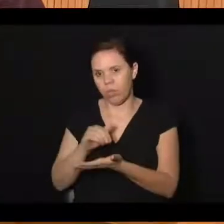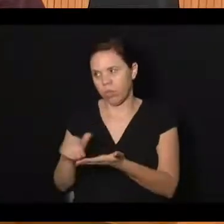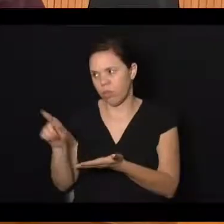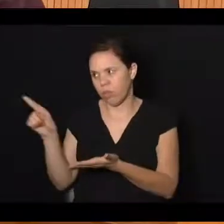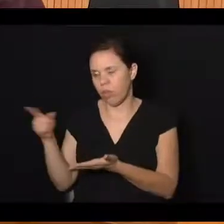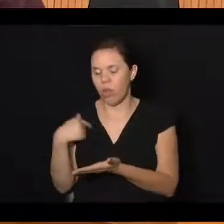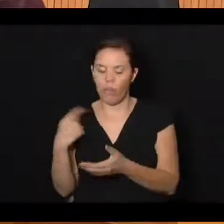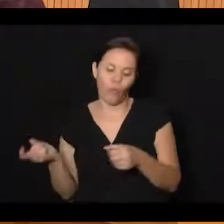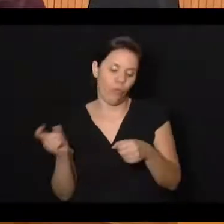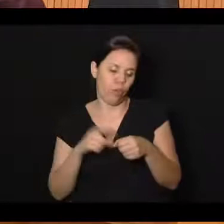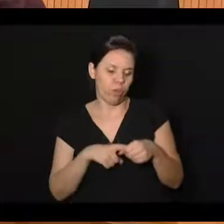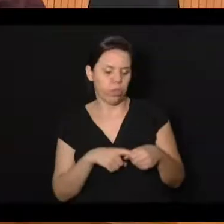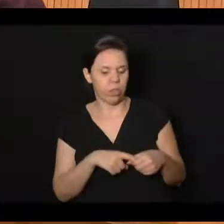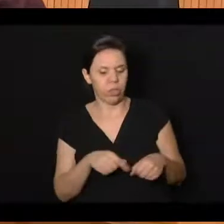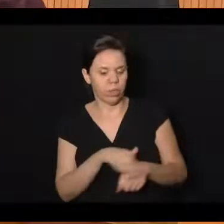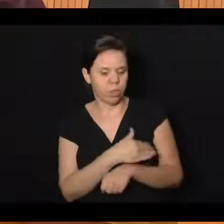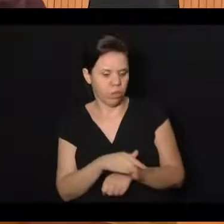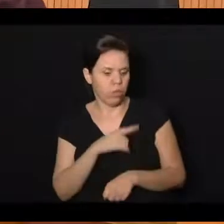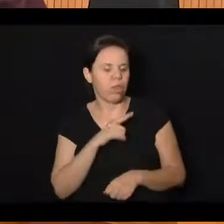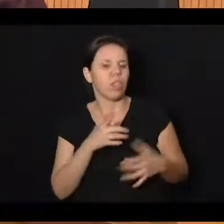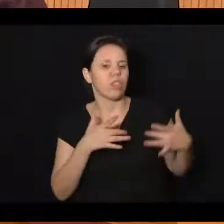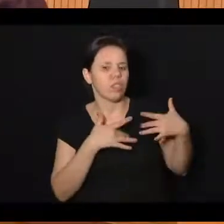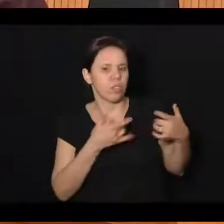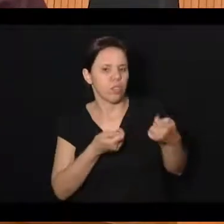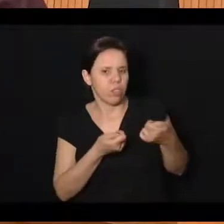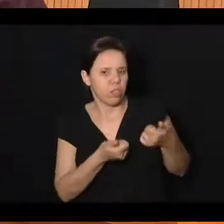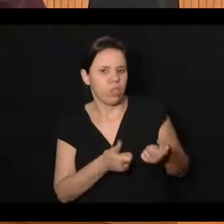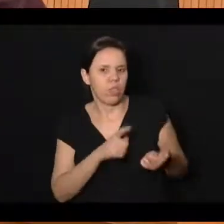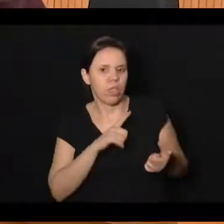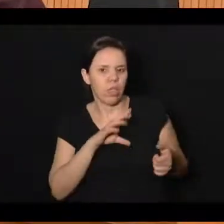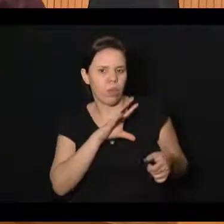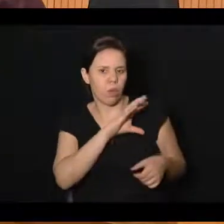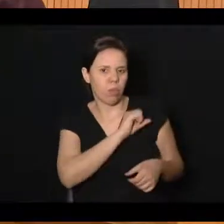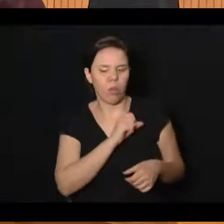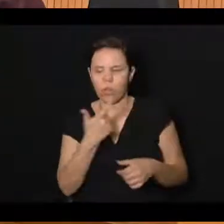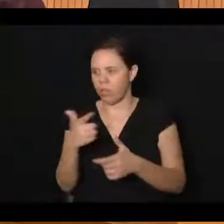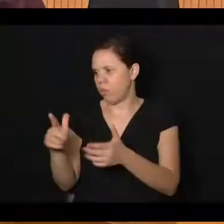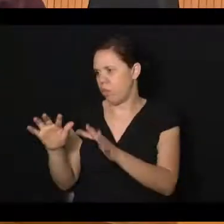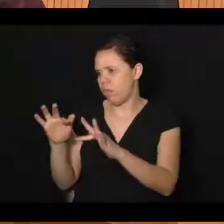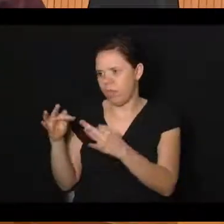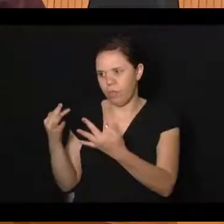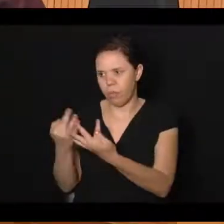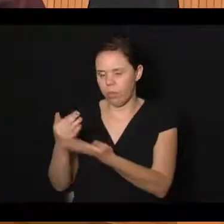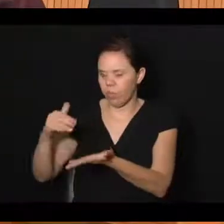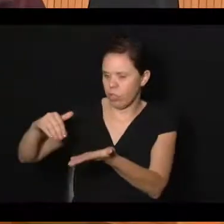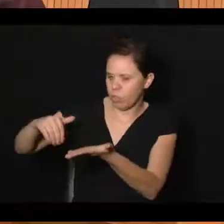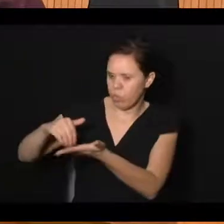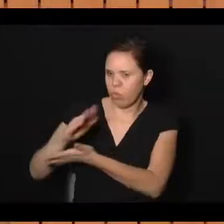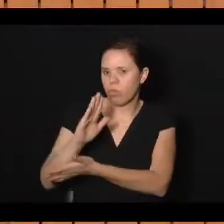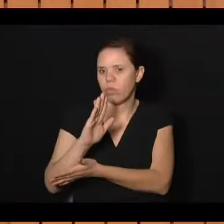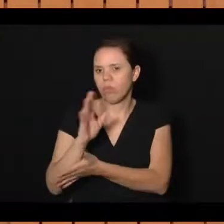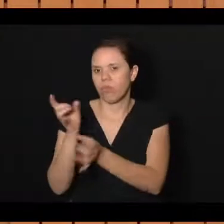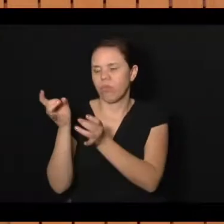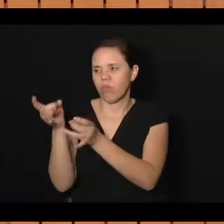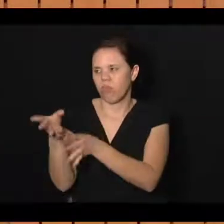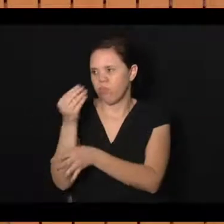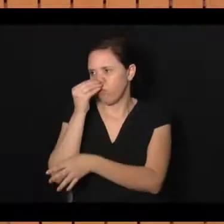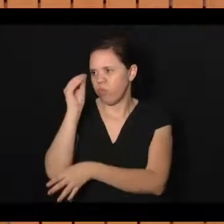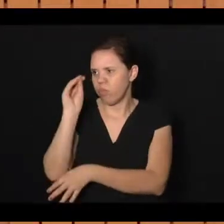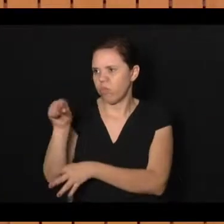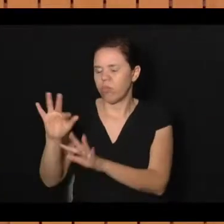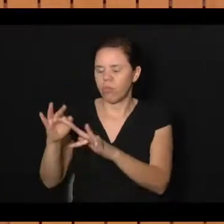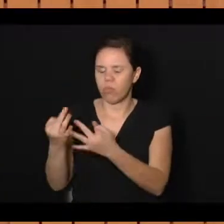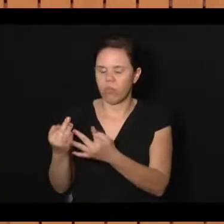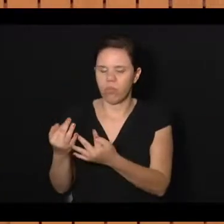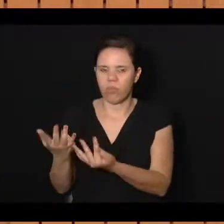voltar para a rua porque lá tem a solidariedade tem um amor que não tem na família que ele foi expulso da família por algum motivo estão lá ele tem